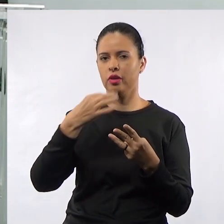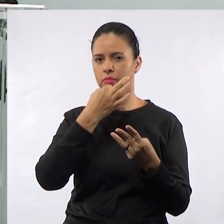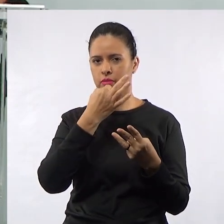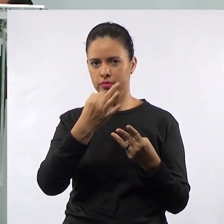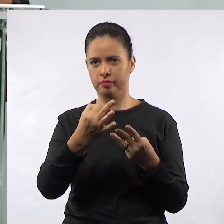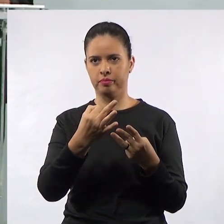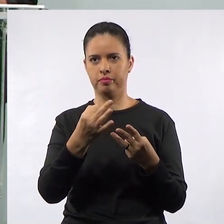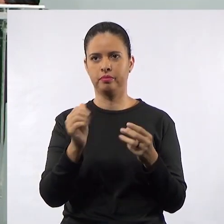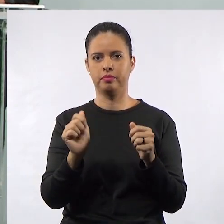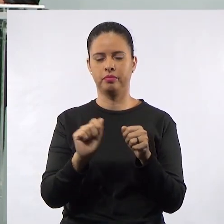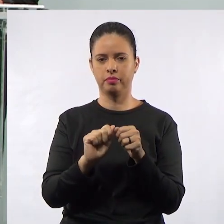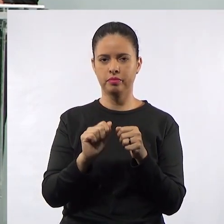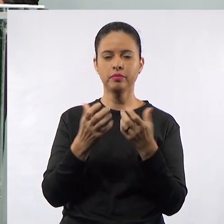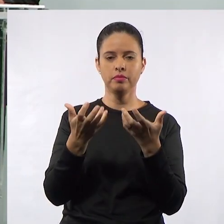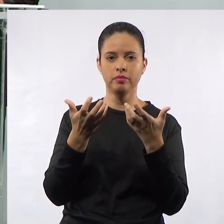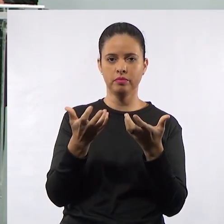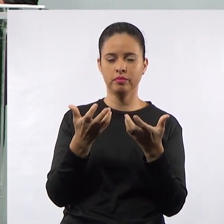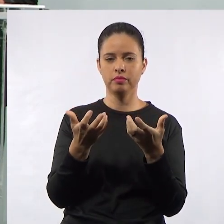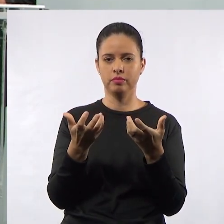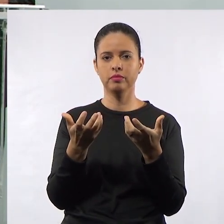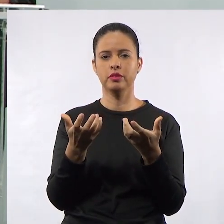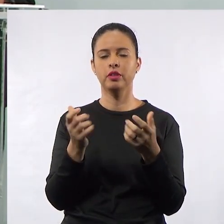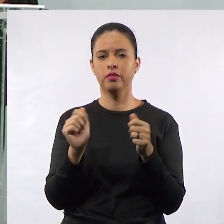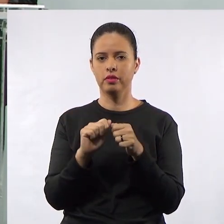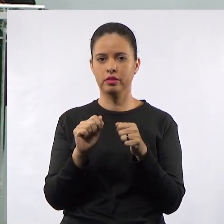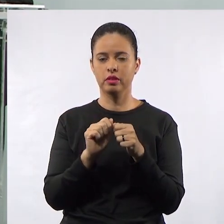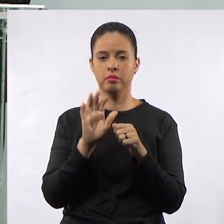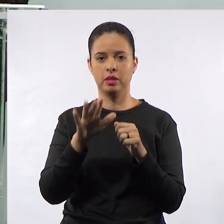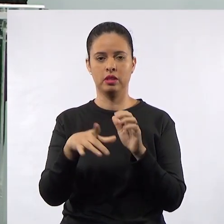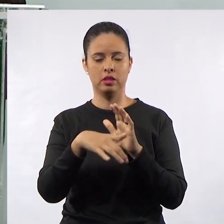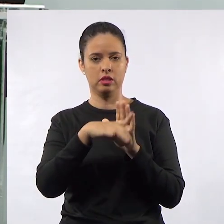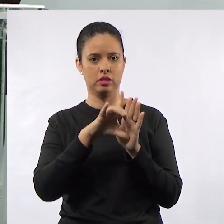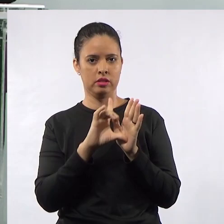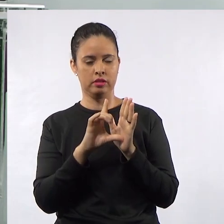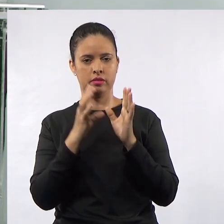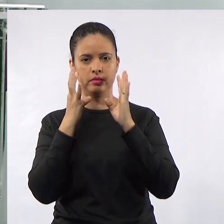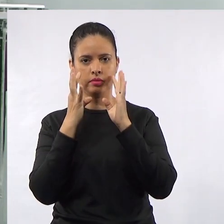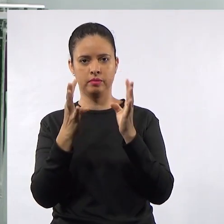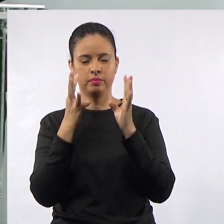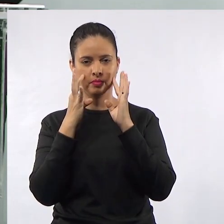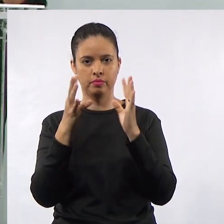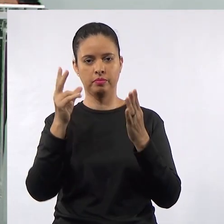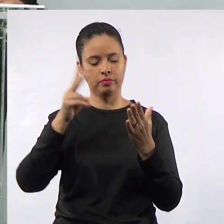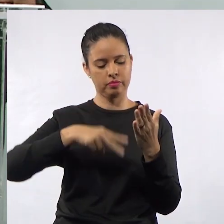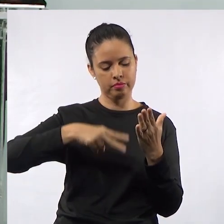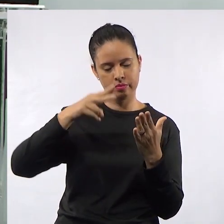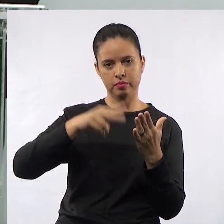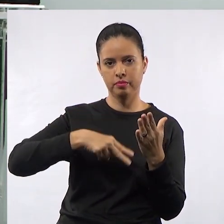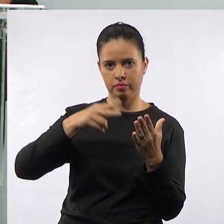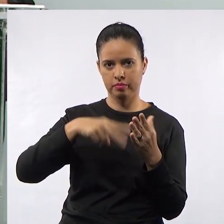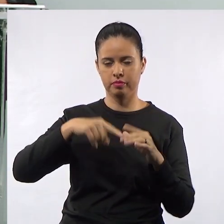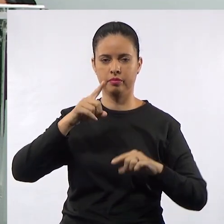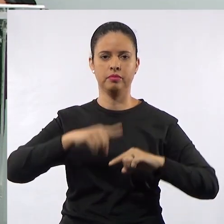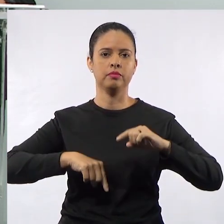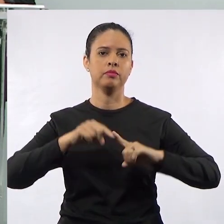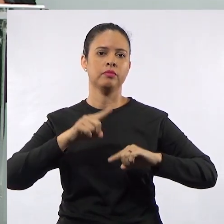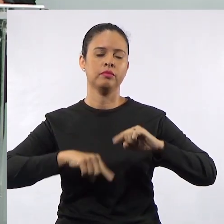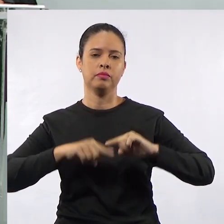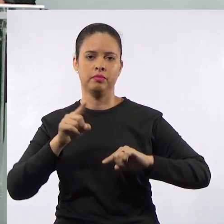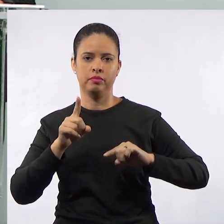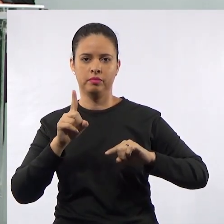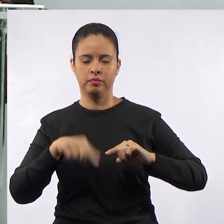pessoa jurídica eram esses comentários que eu queria fazer com você mas antes de a gente encerrar nossa aula eu quero te chamar atenção para você dar uma lida